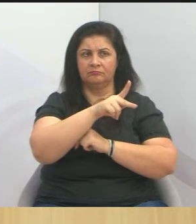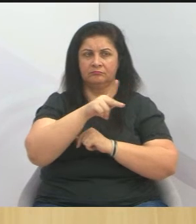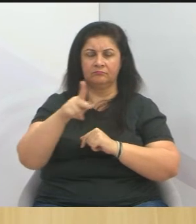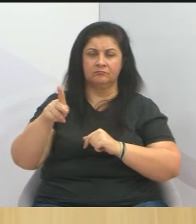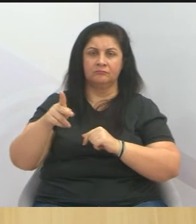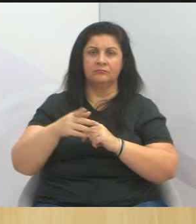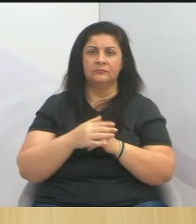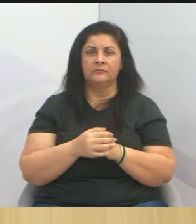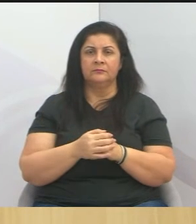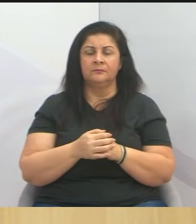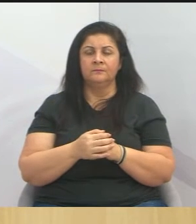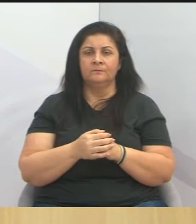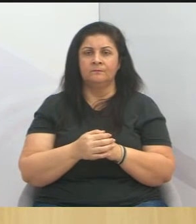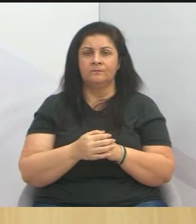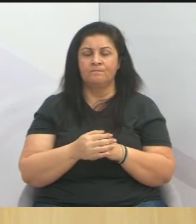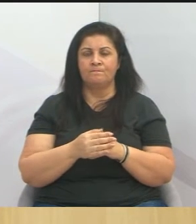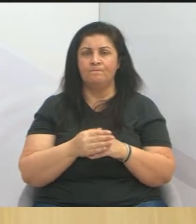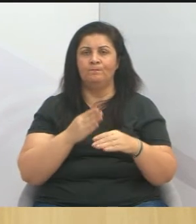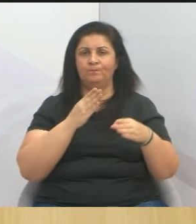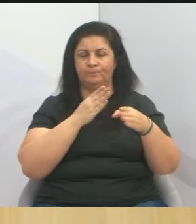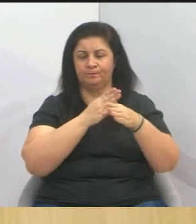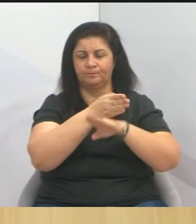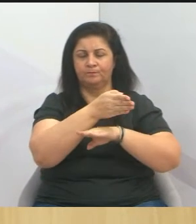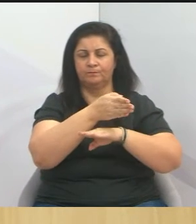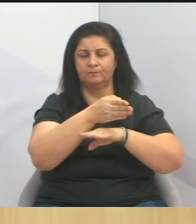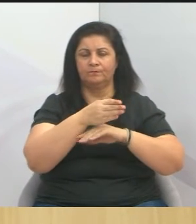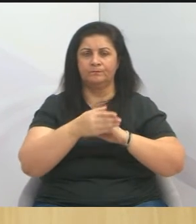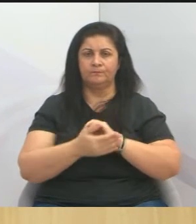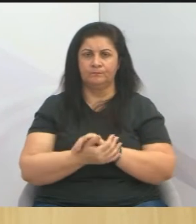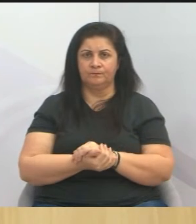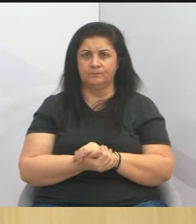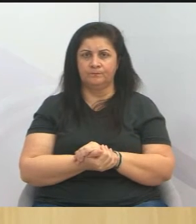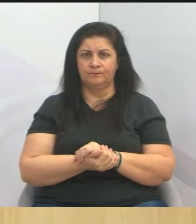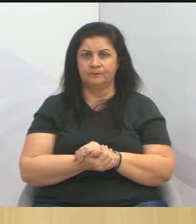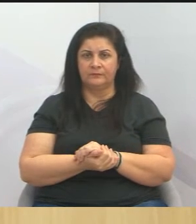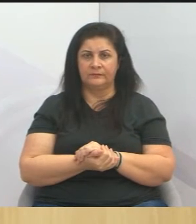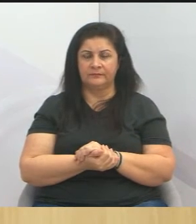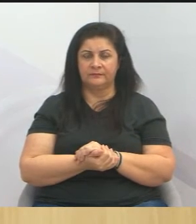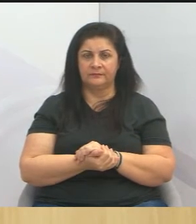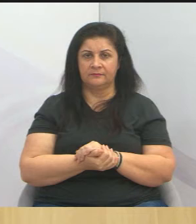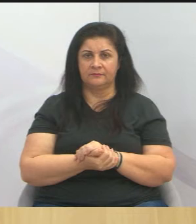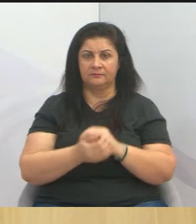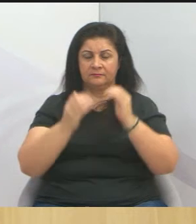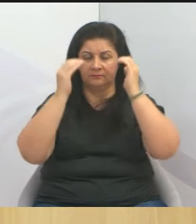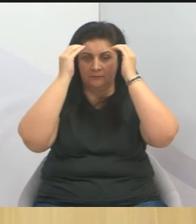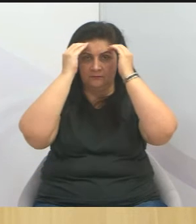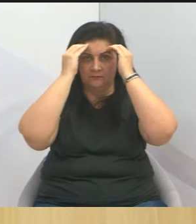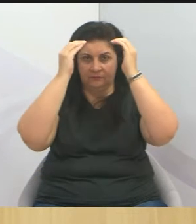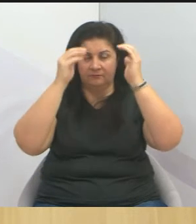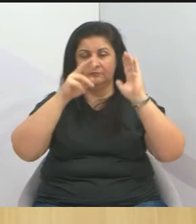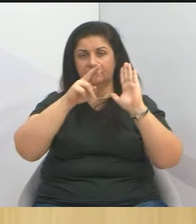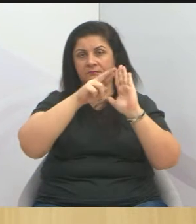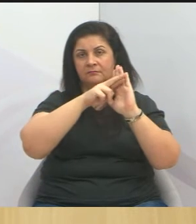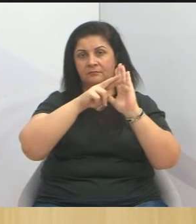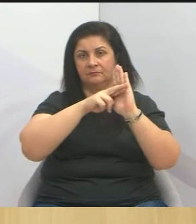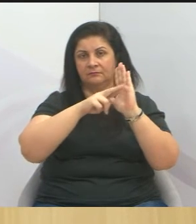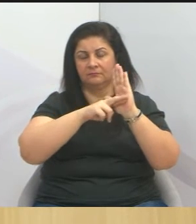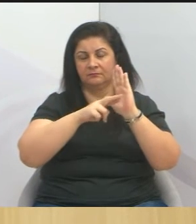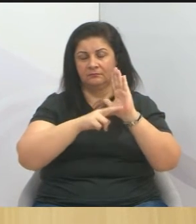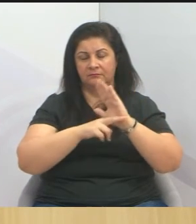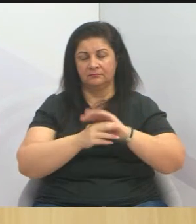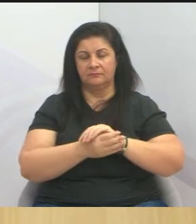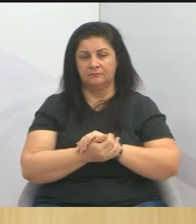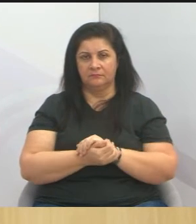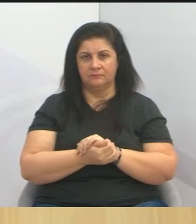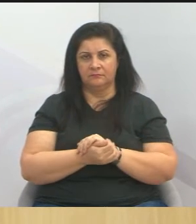presidente dessa casa ouvido e aprovado pelo egrégio plenário e cumpridas as formalidades regimentais